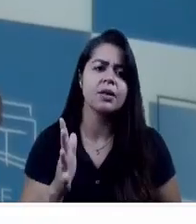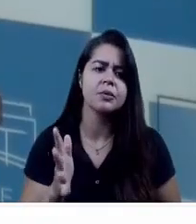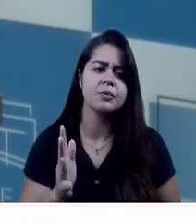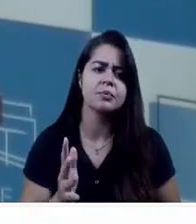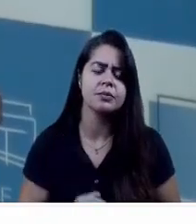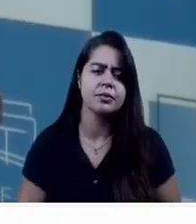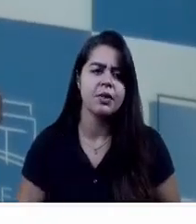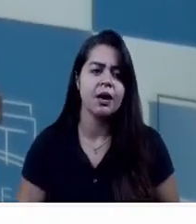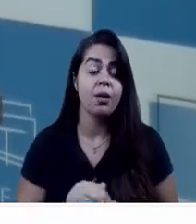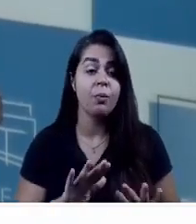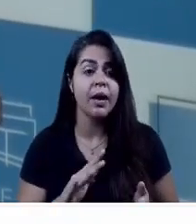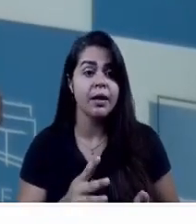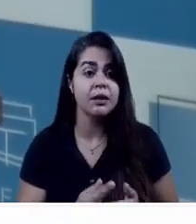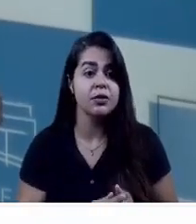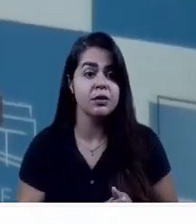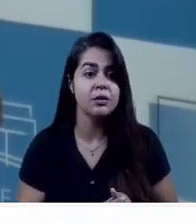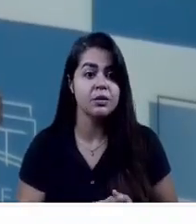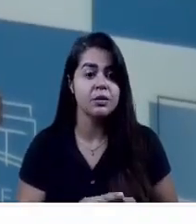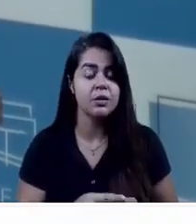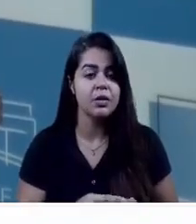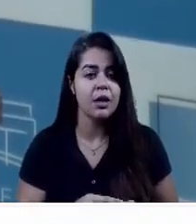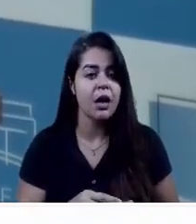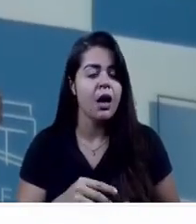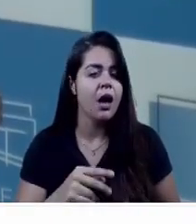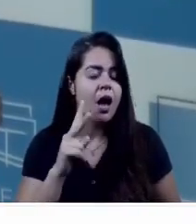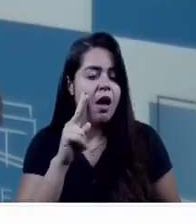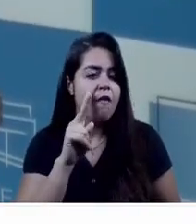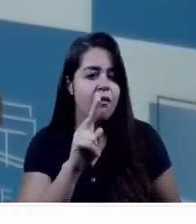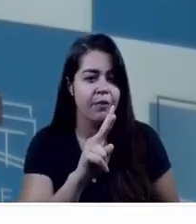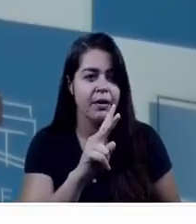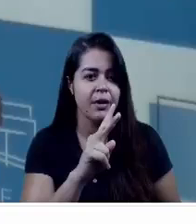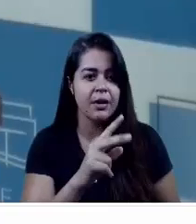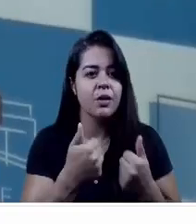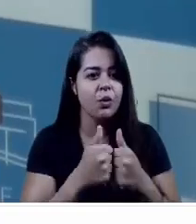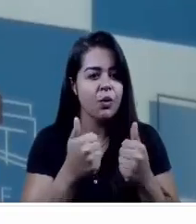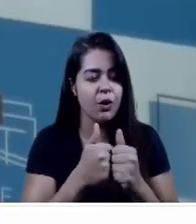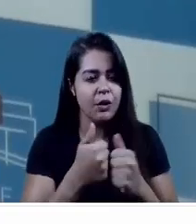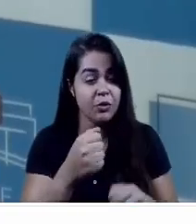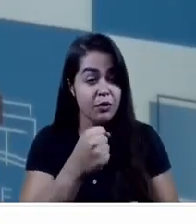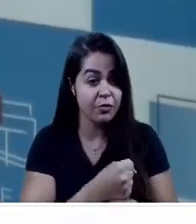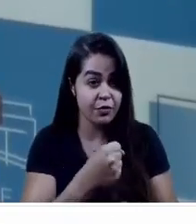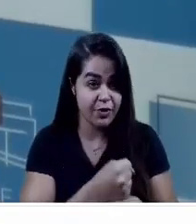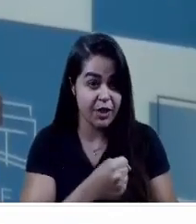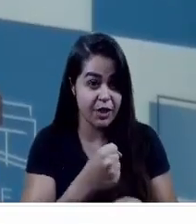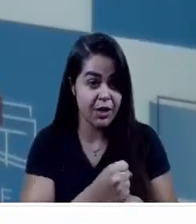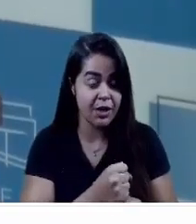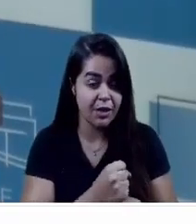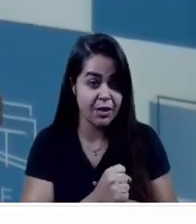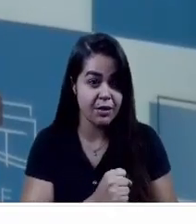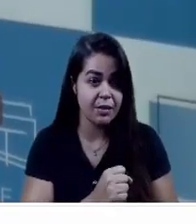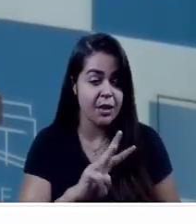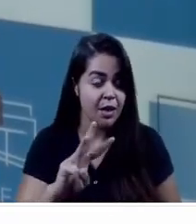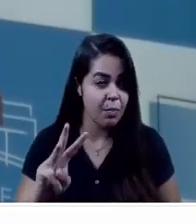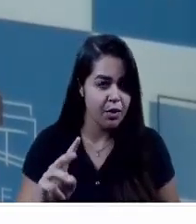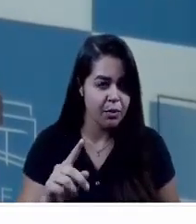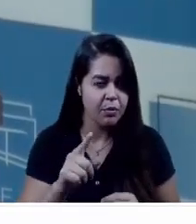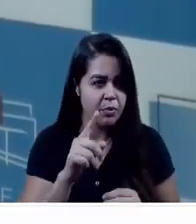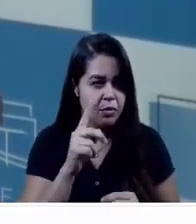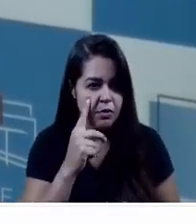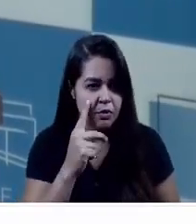aí no meu ônibus Franca, no link, para ver se vocês conseguem acompanhar o GPS da cidade de Franca dos